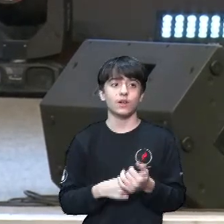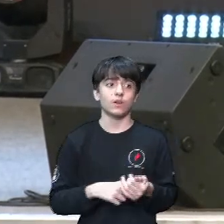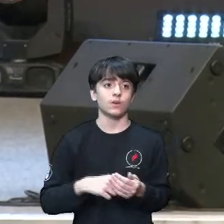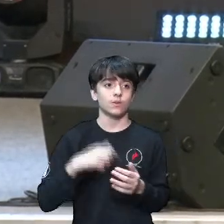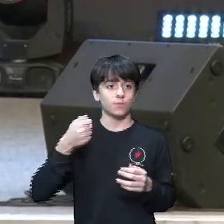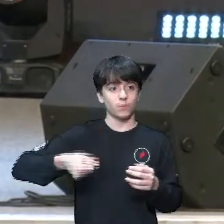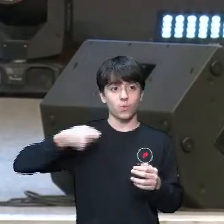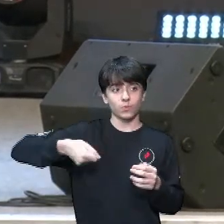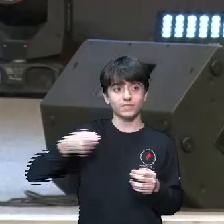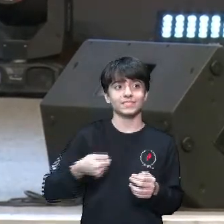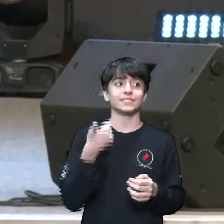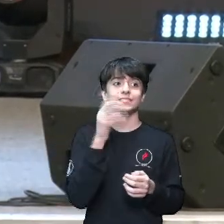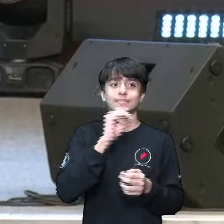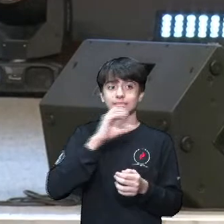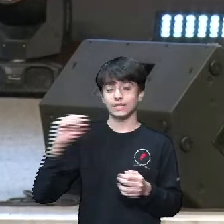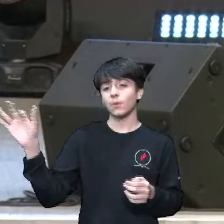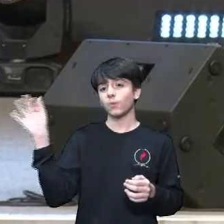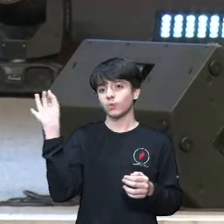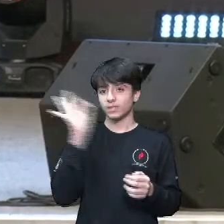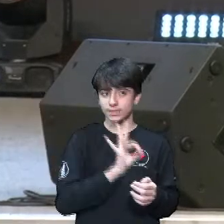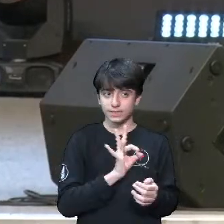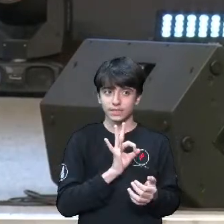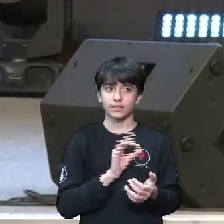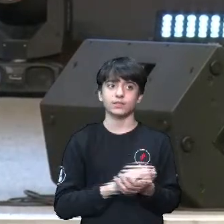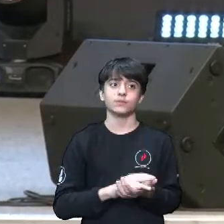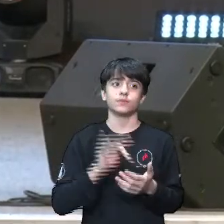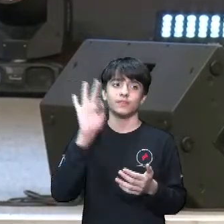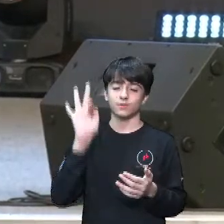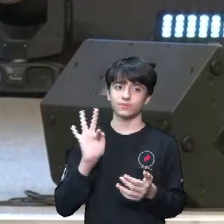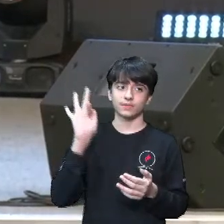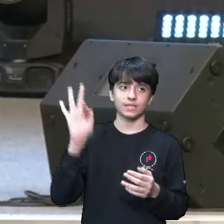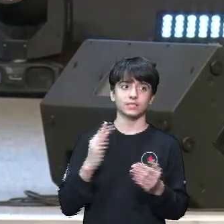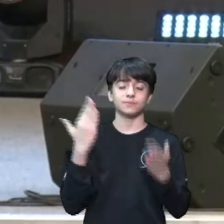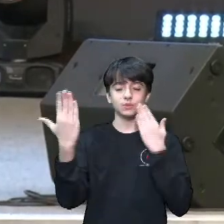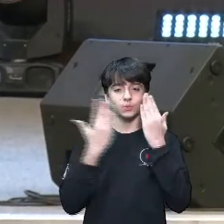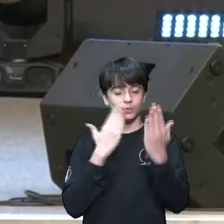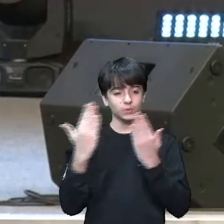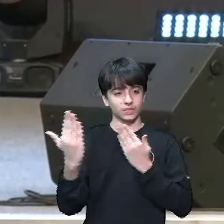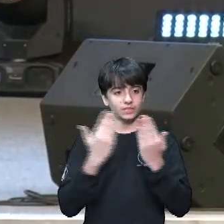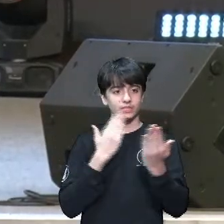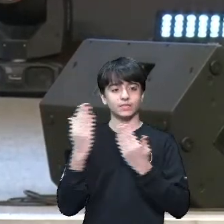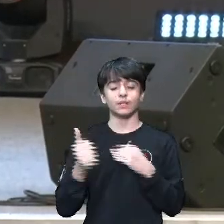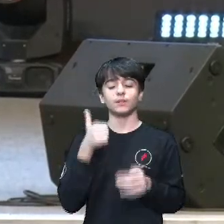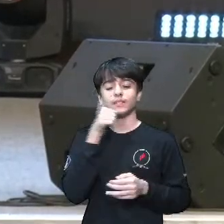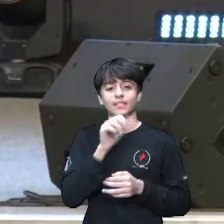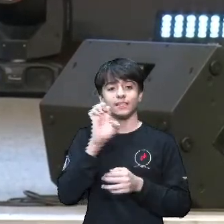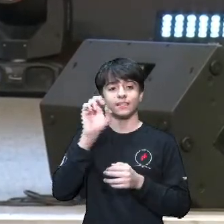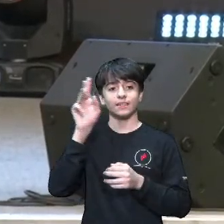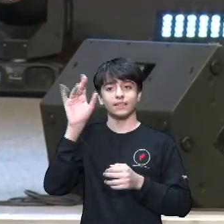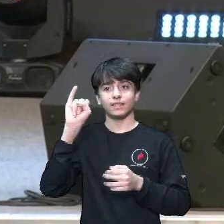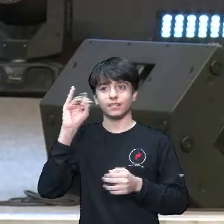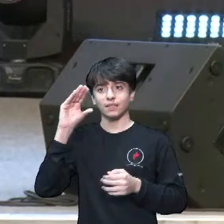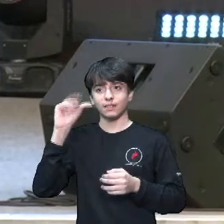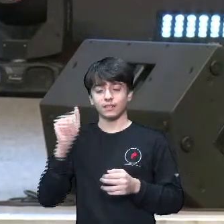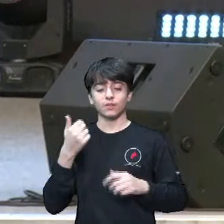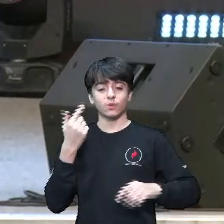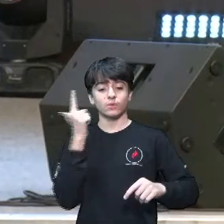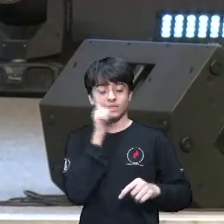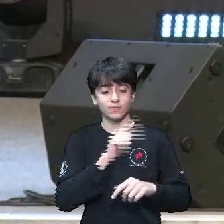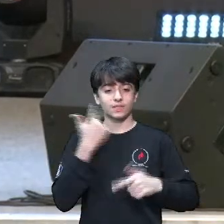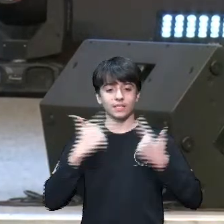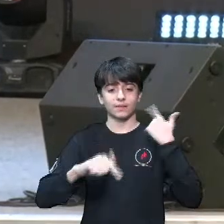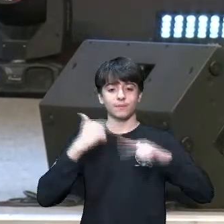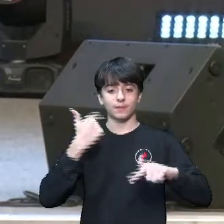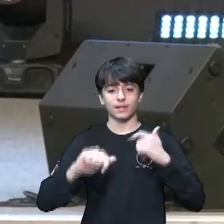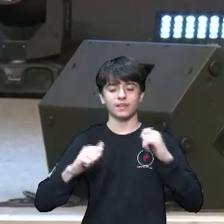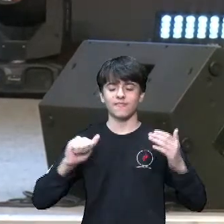faculdade para cursar psicologia. Glória a Deus. A irmã Érica, por uma porta de emprego, aqui ela diz que fez várias campanhas e